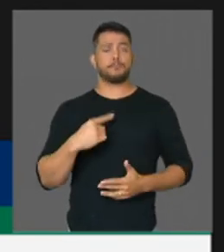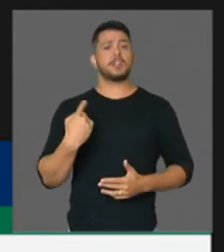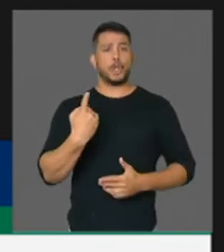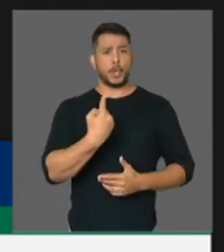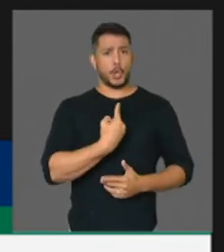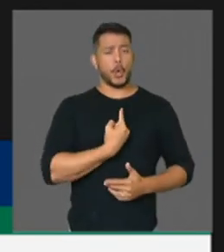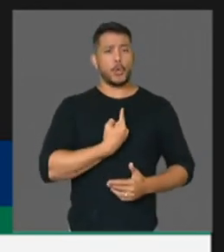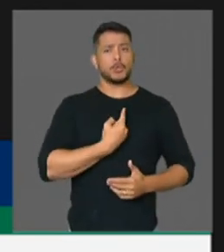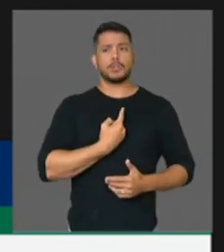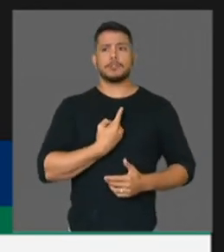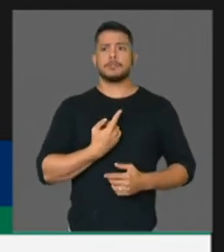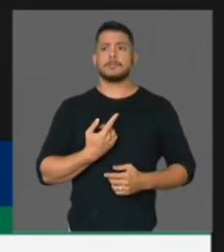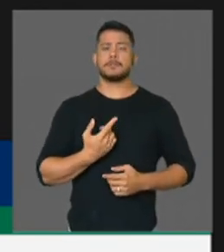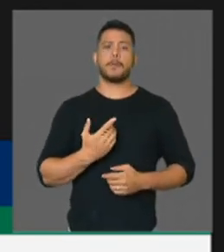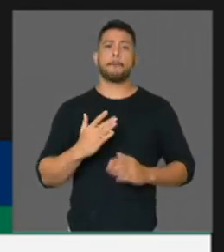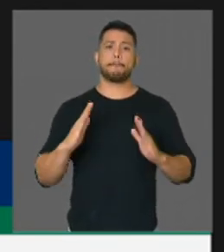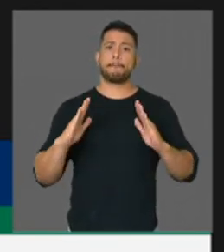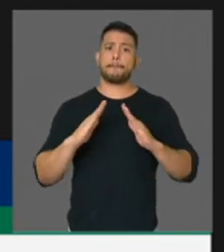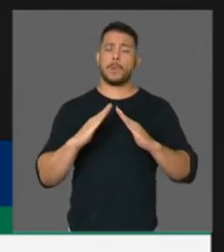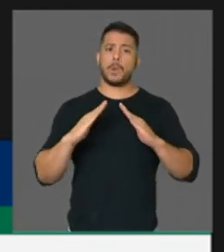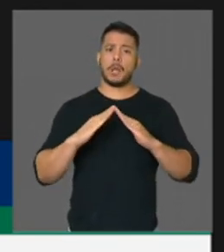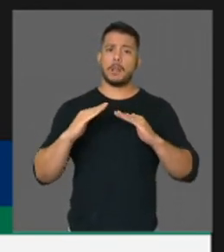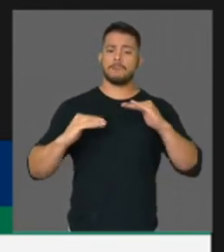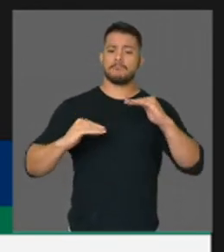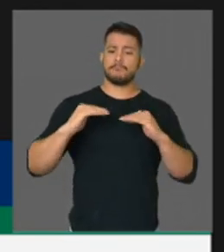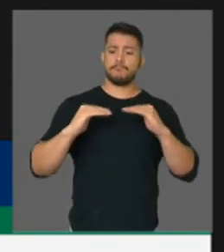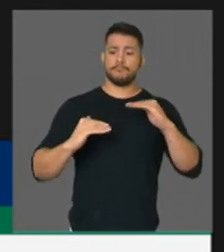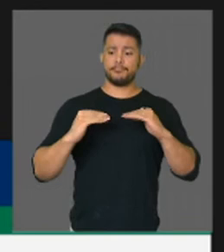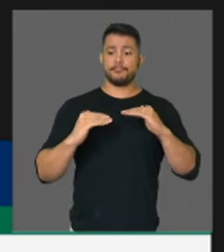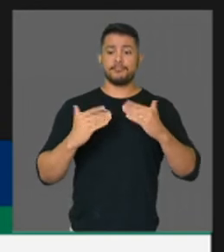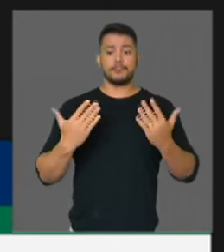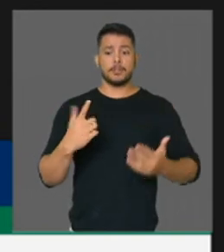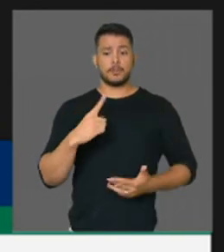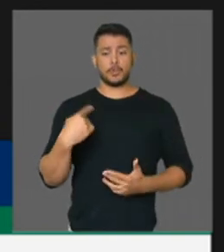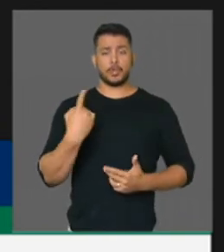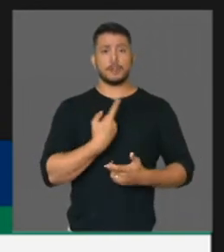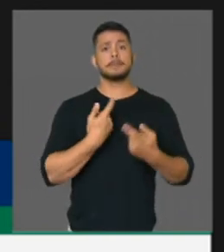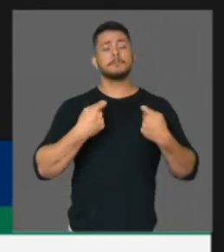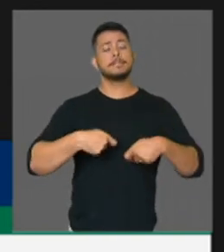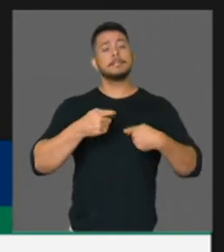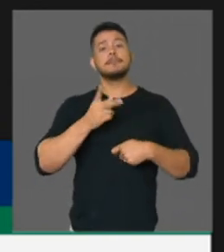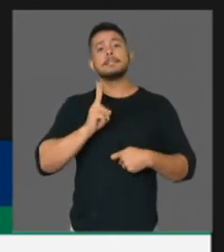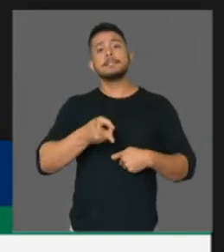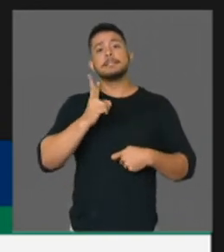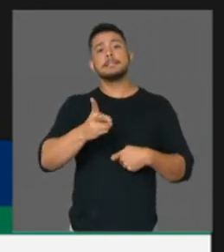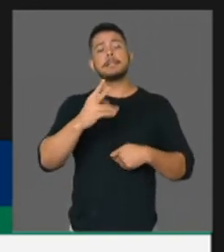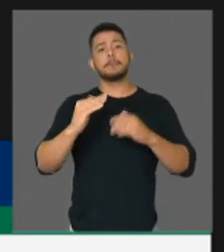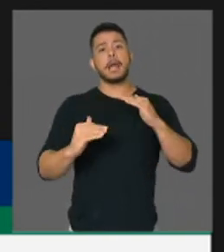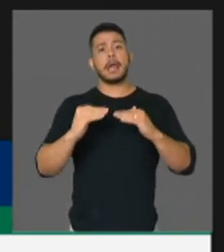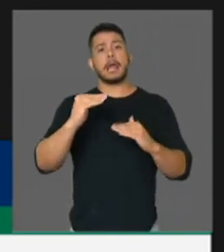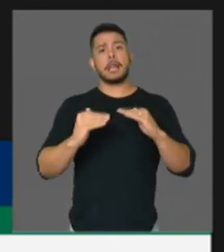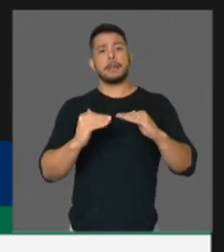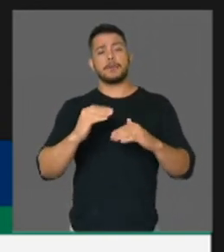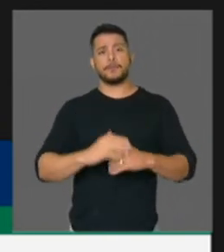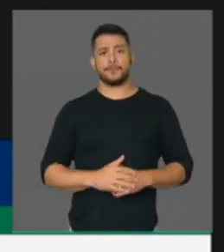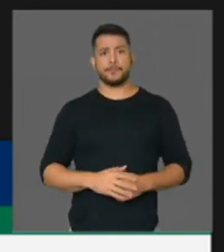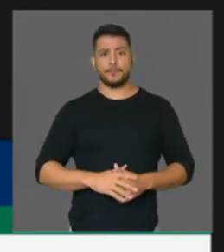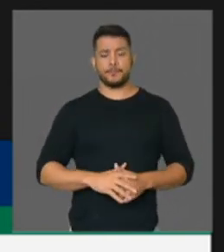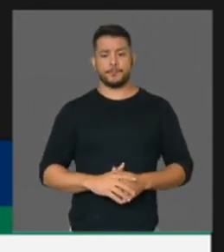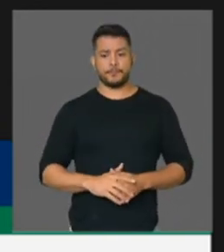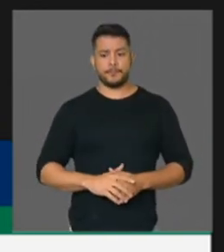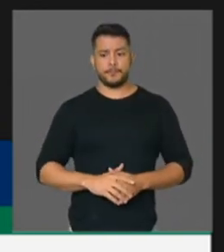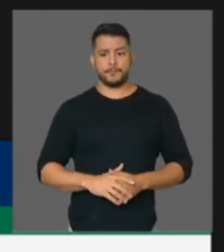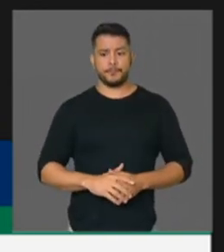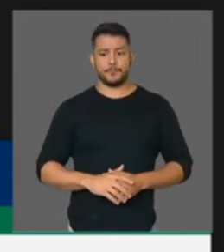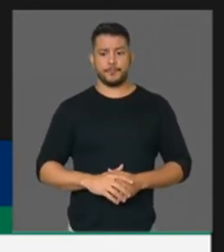humanos, moramos nos meridianos. E precisamos ter esse equilíbrio, porque poucos moram no Polo Norte, poucos moram no